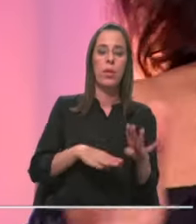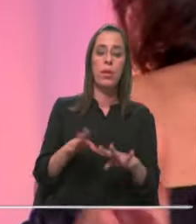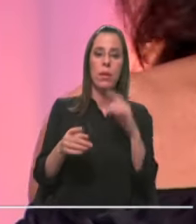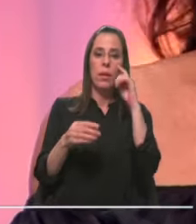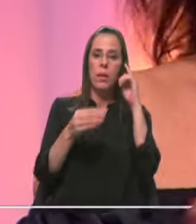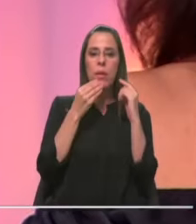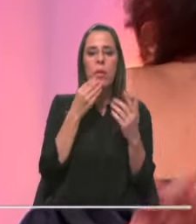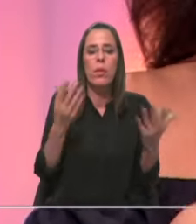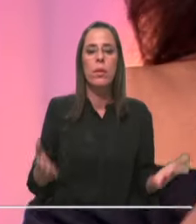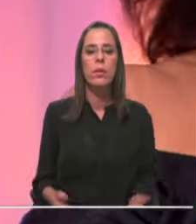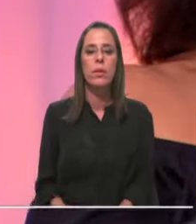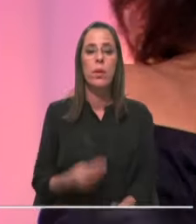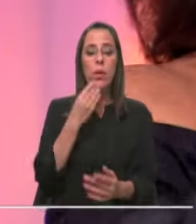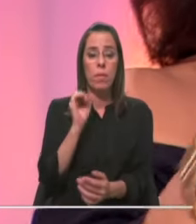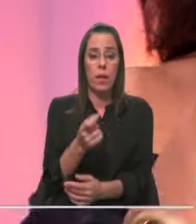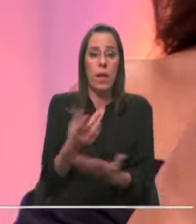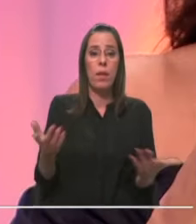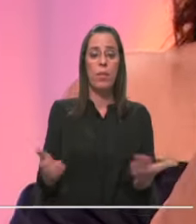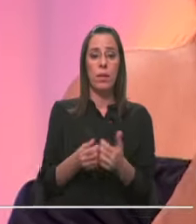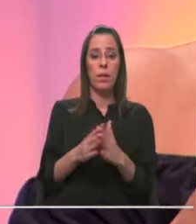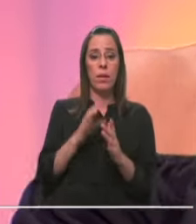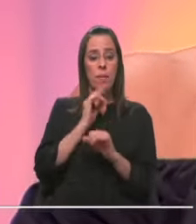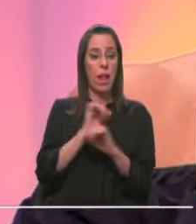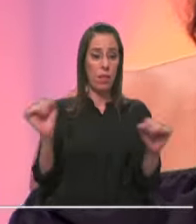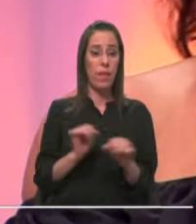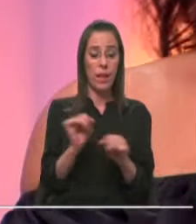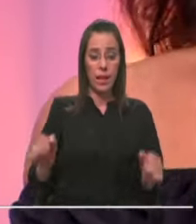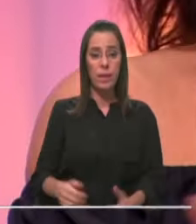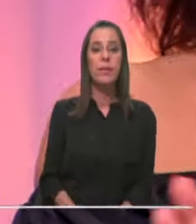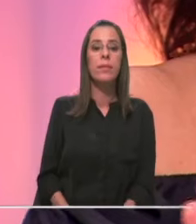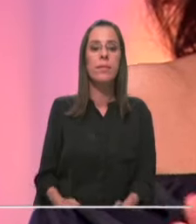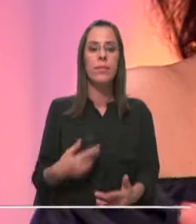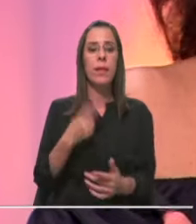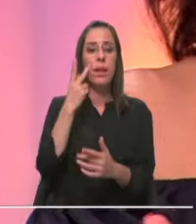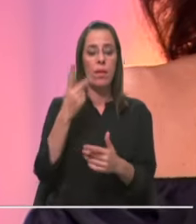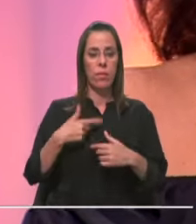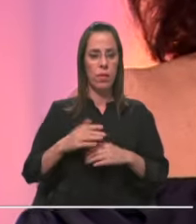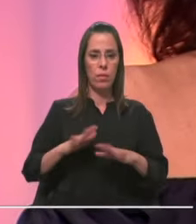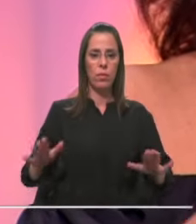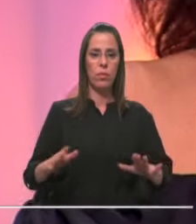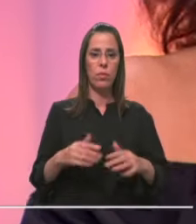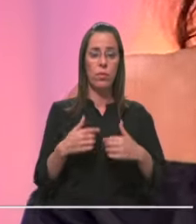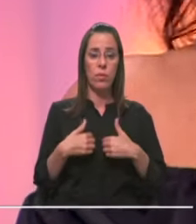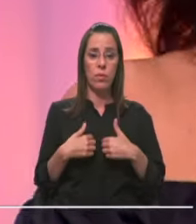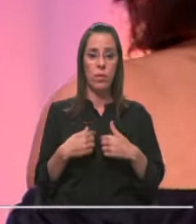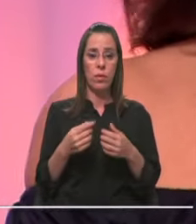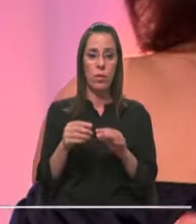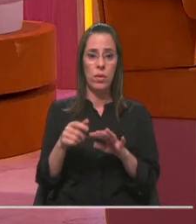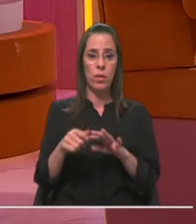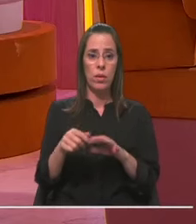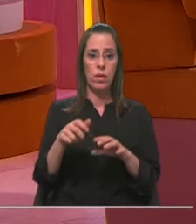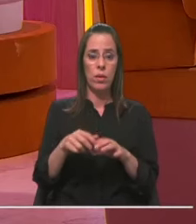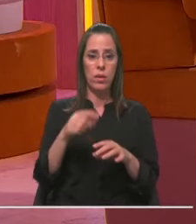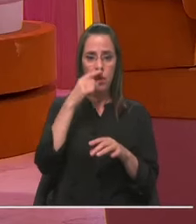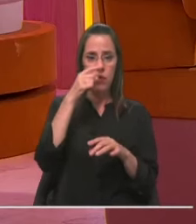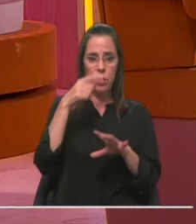a comer, eu comia a correr, porque andava-me sempre a levantar. Eu deixei de ter vida, Júlia, eu cheguei a estar a cortar as unhas sentada na sanita